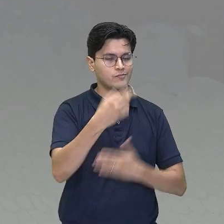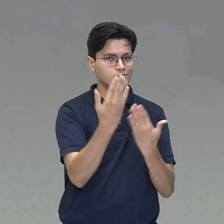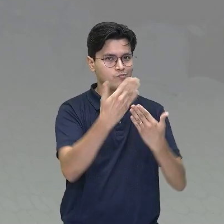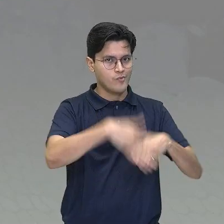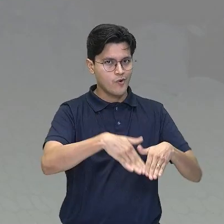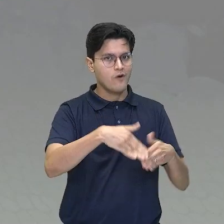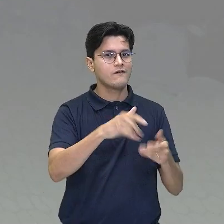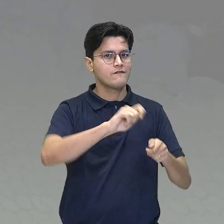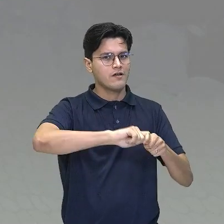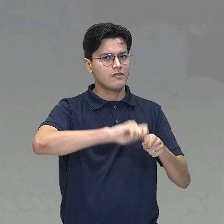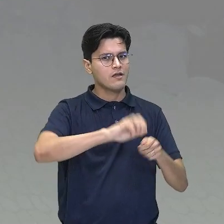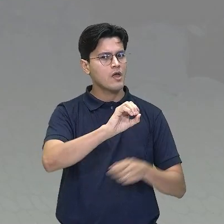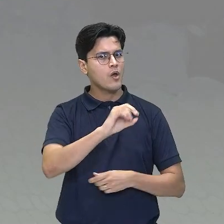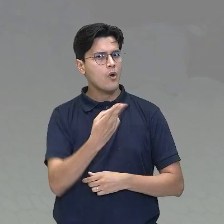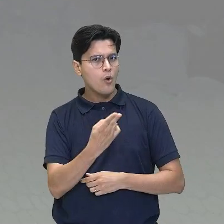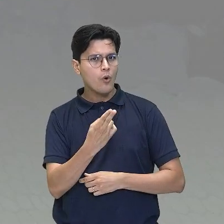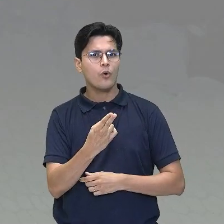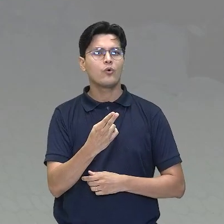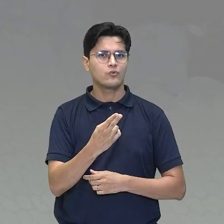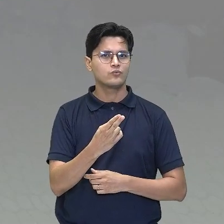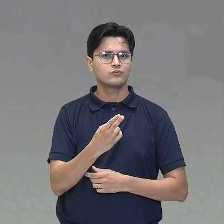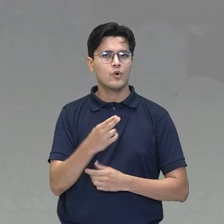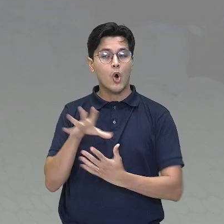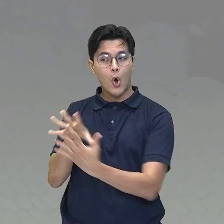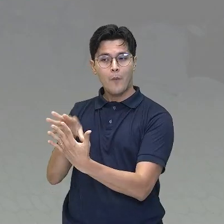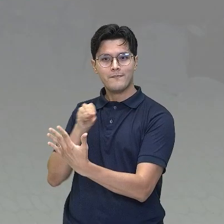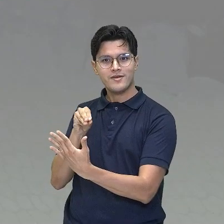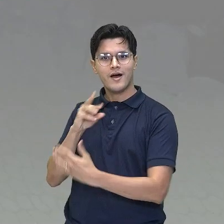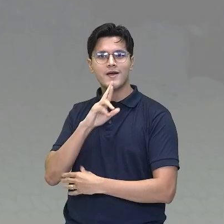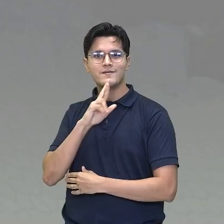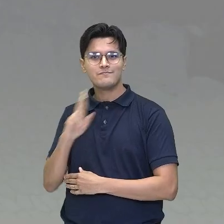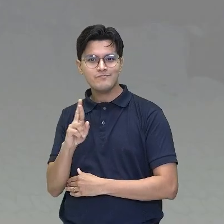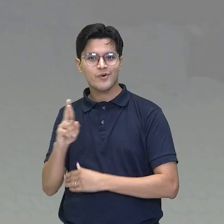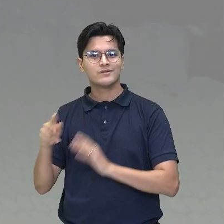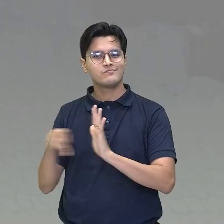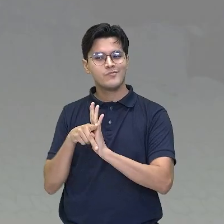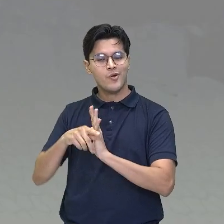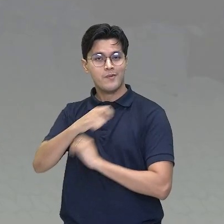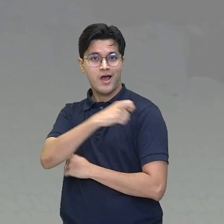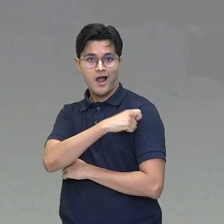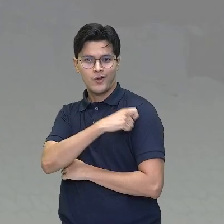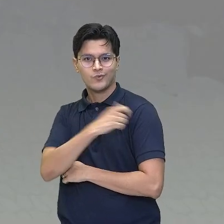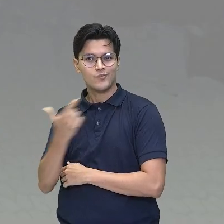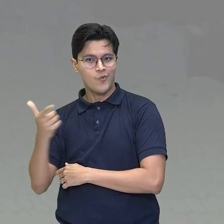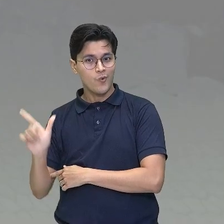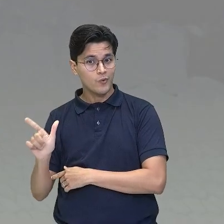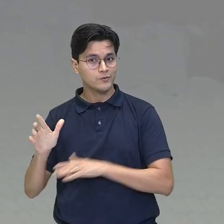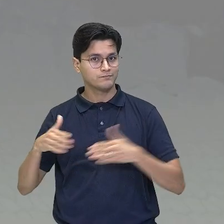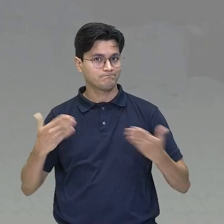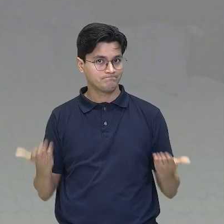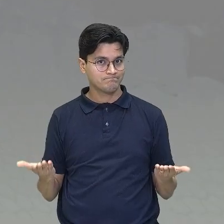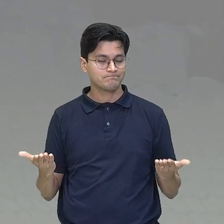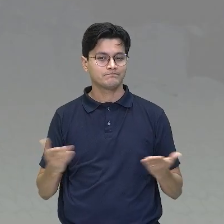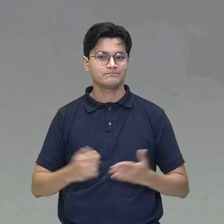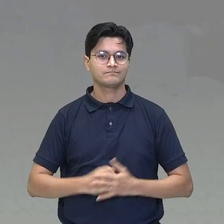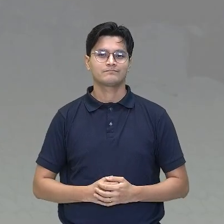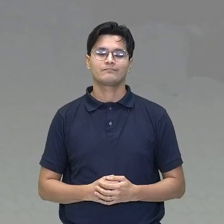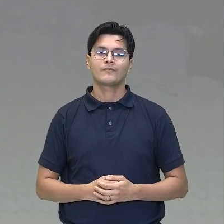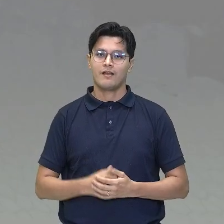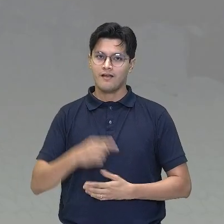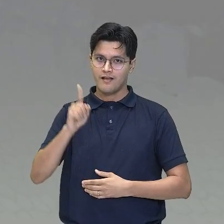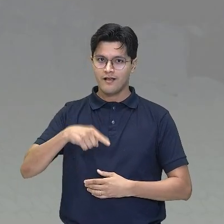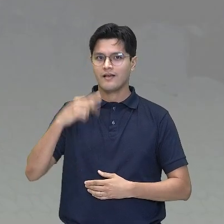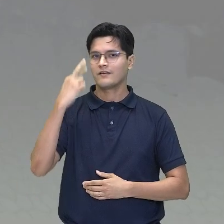de vocês. É certo ou não colar na prova, né? Temos mais